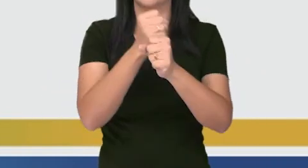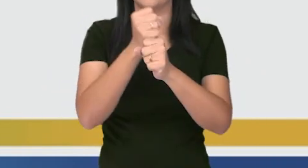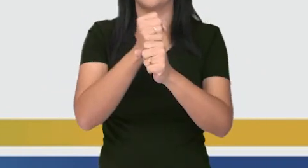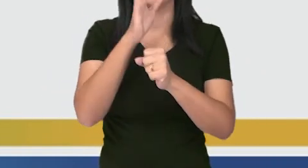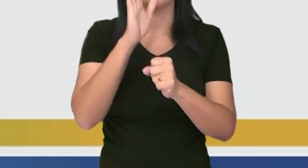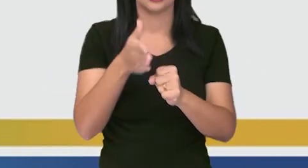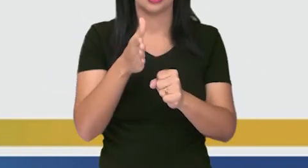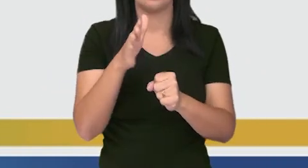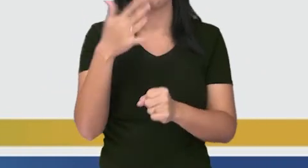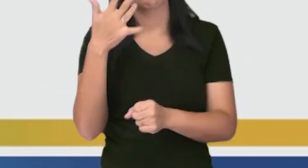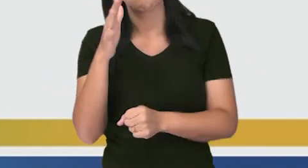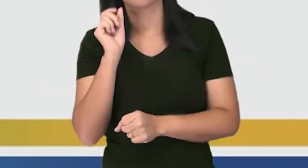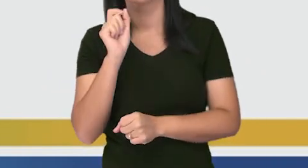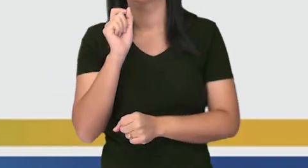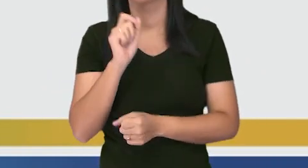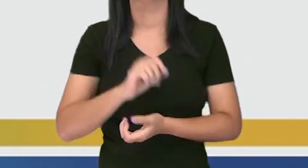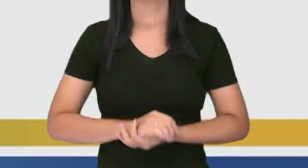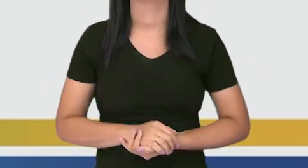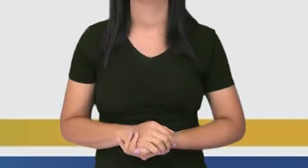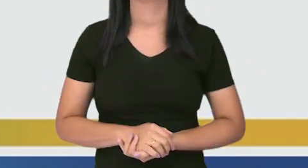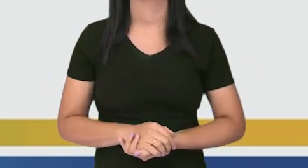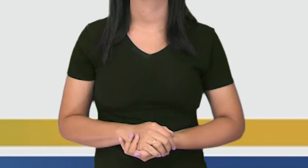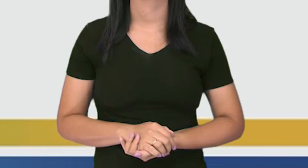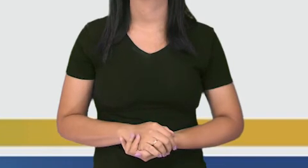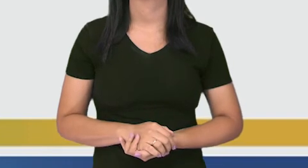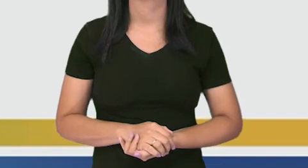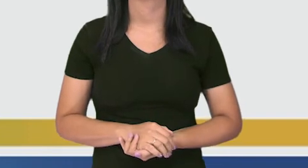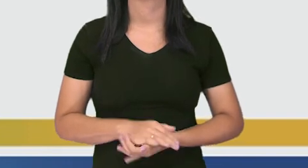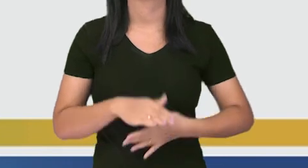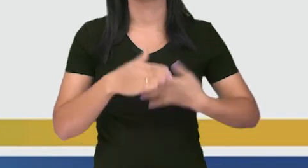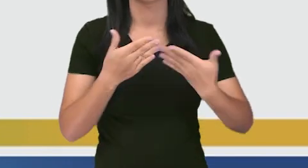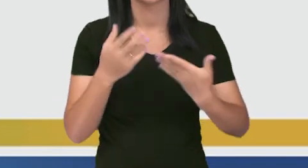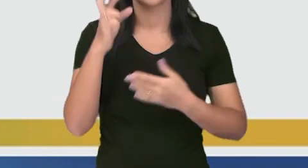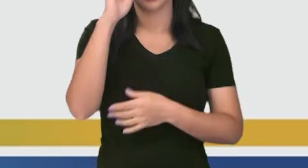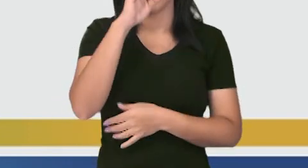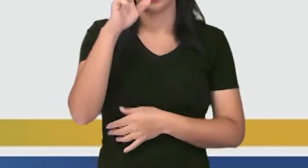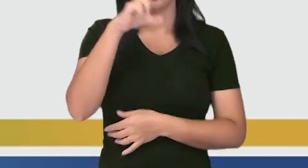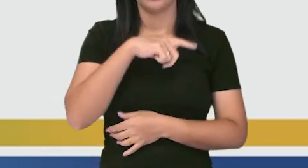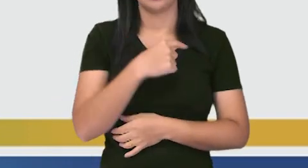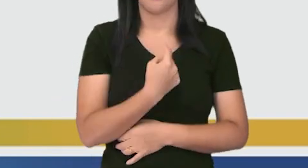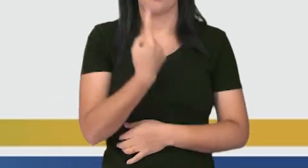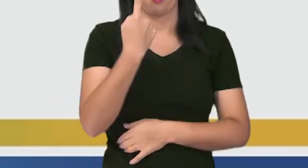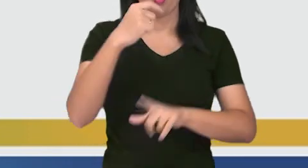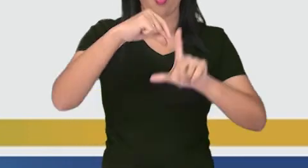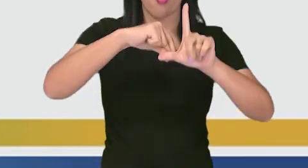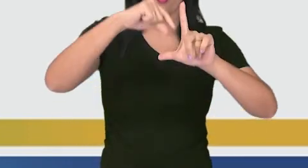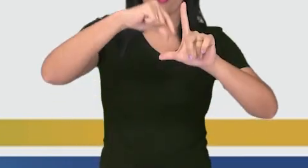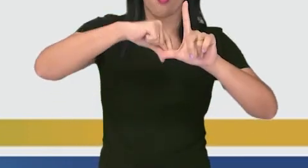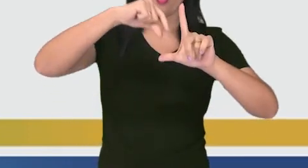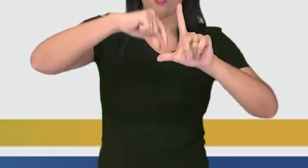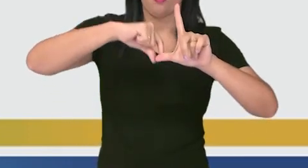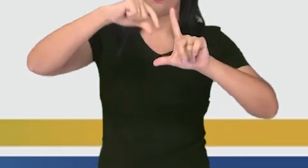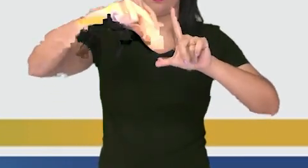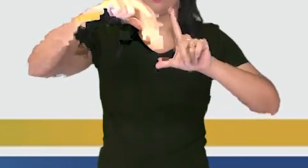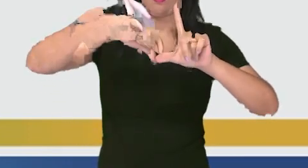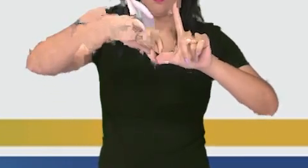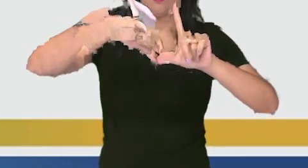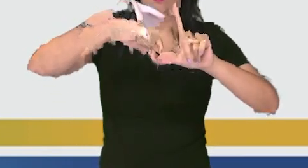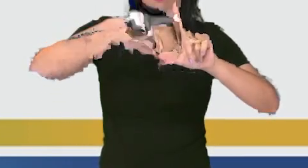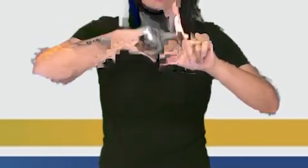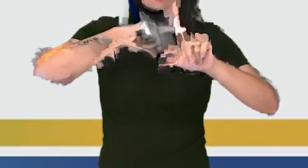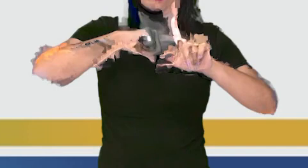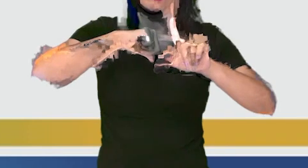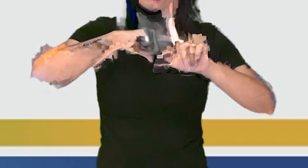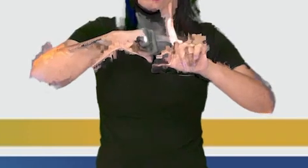três anos é de aproximadamente Então observa aí que nós temos um gráfico na